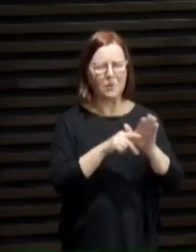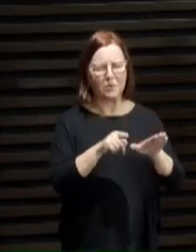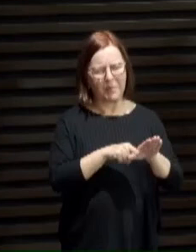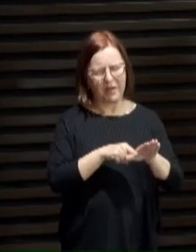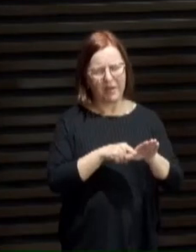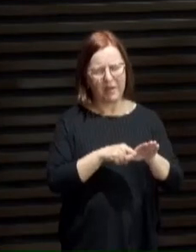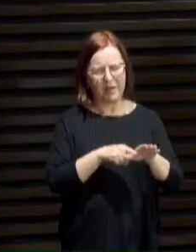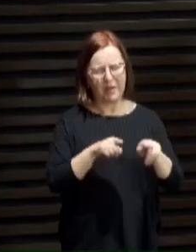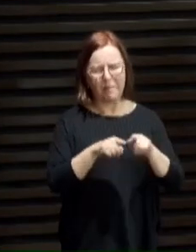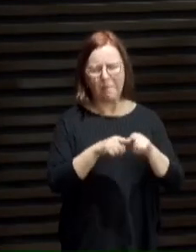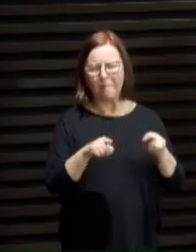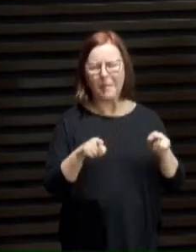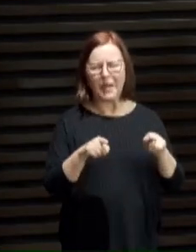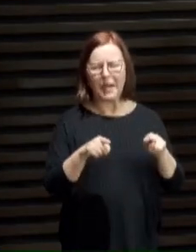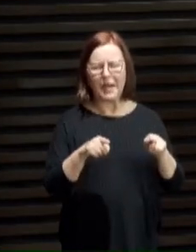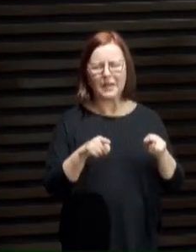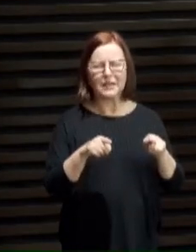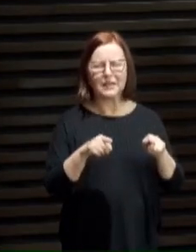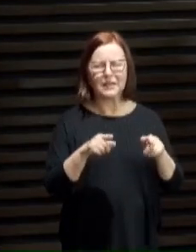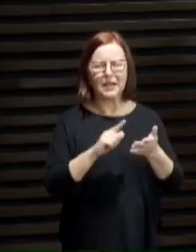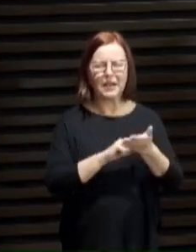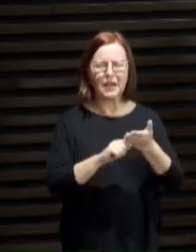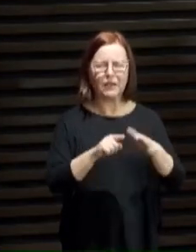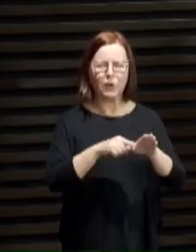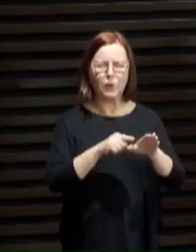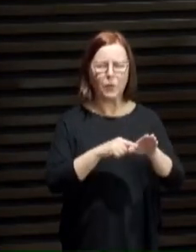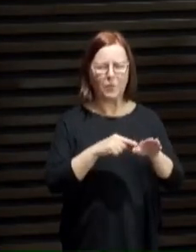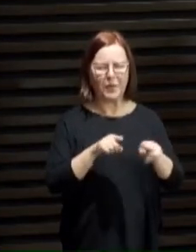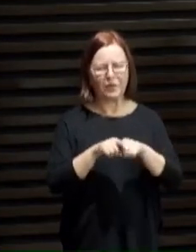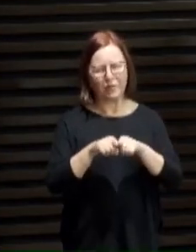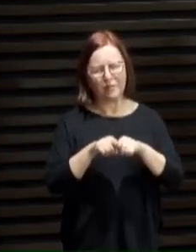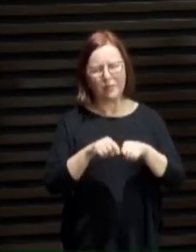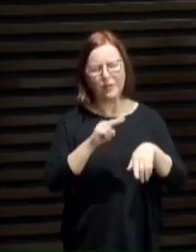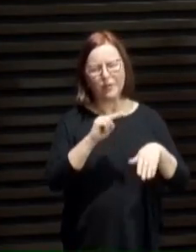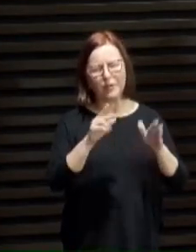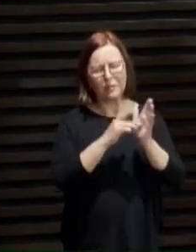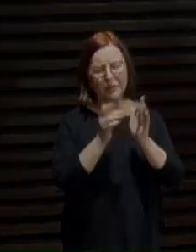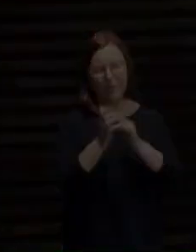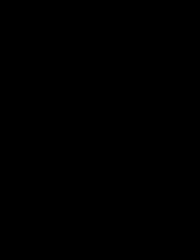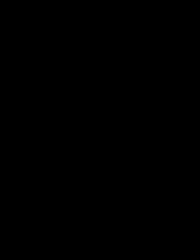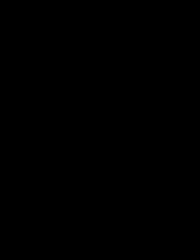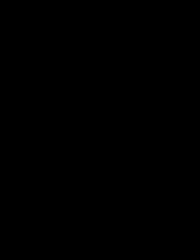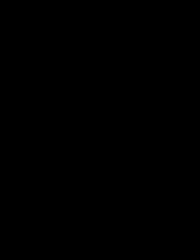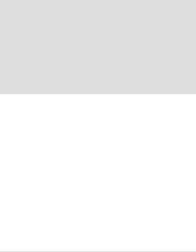lavar o pé do nosso irmão. No nome de Jesus, teu Filho, oramos. Amém.